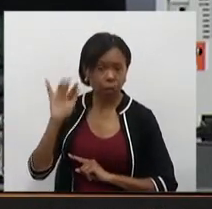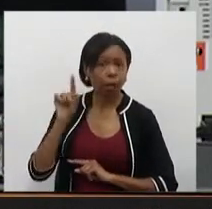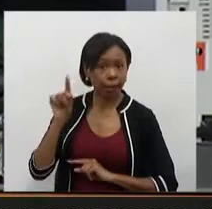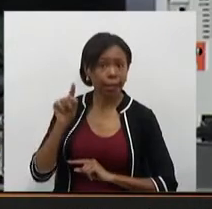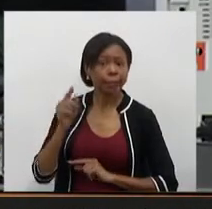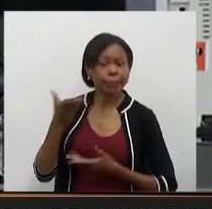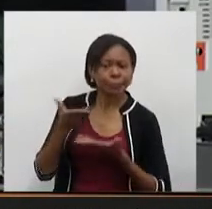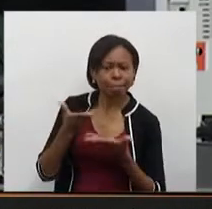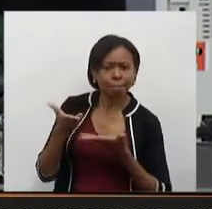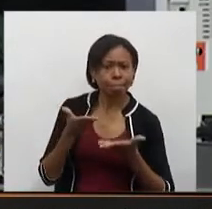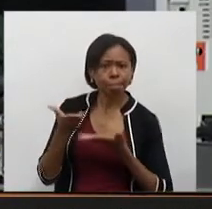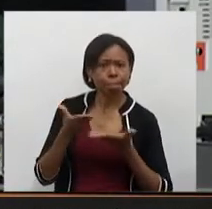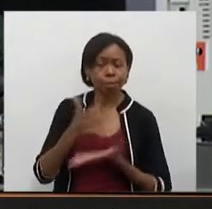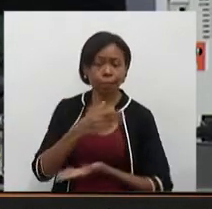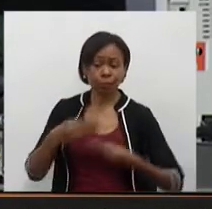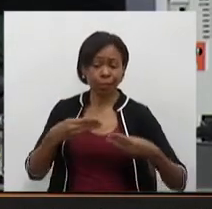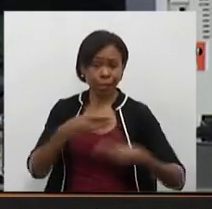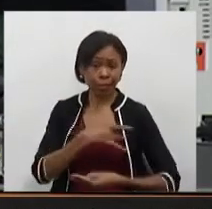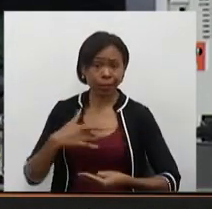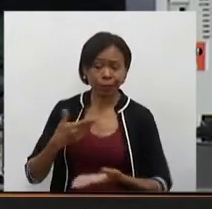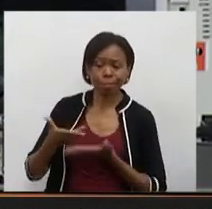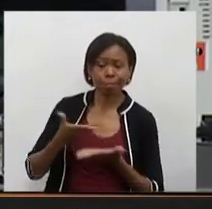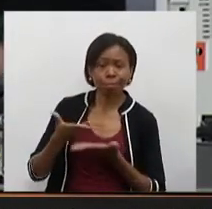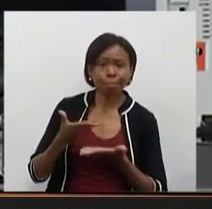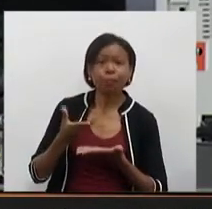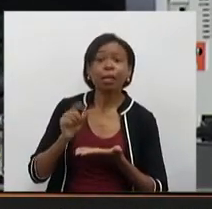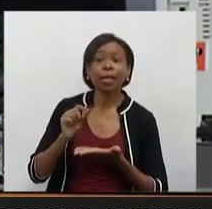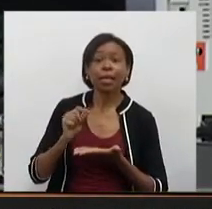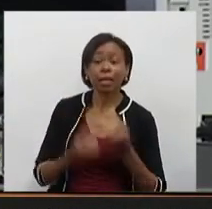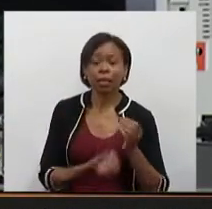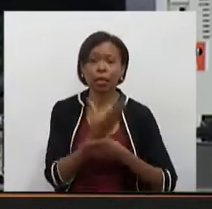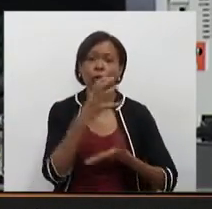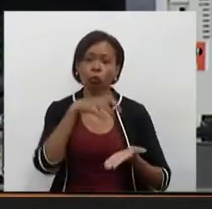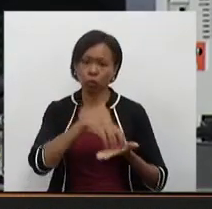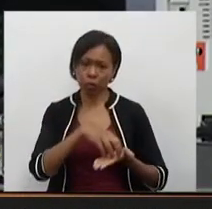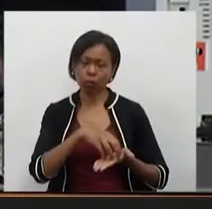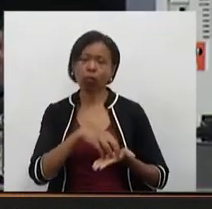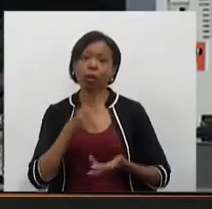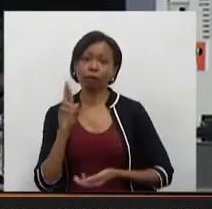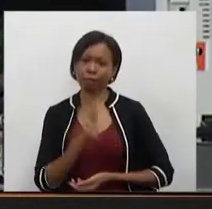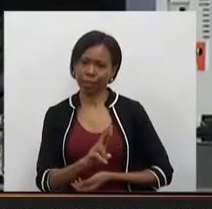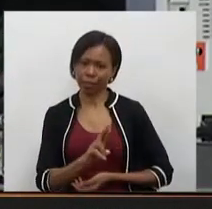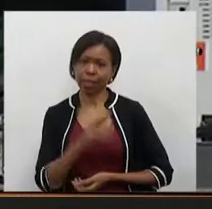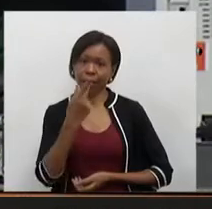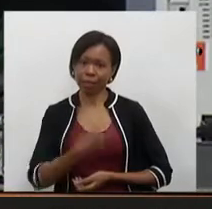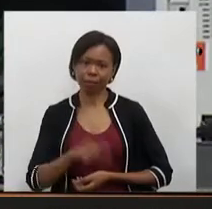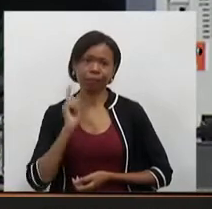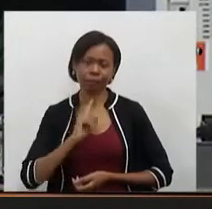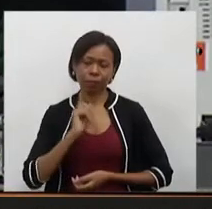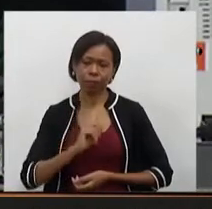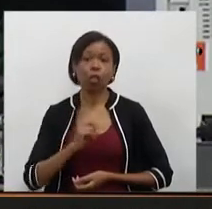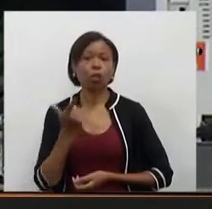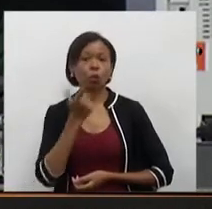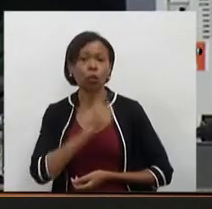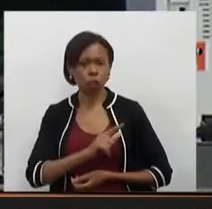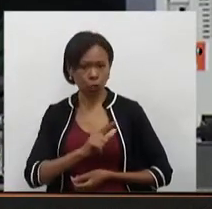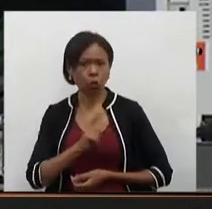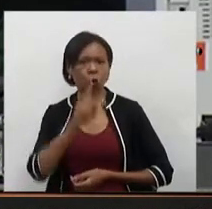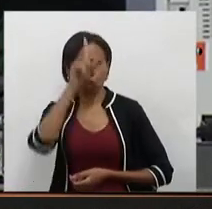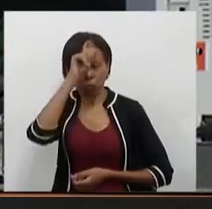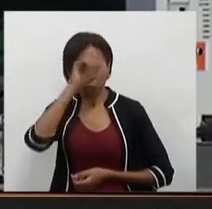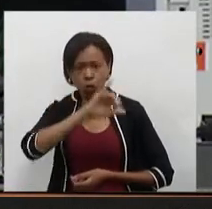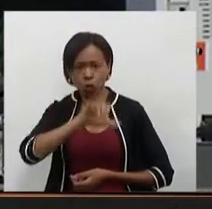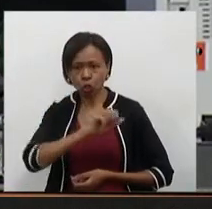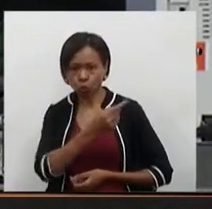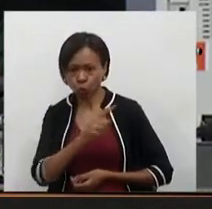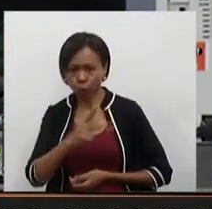o centro de referência para Minas Gerais. E conseguimos o Hospital João Paulo II e tínhamos um pleito para o